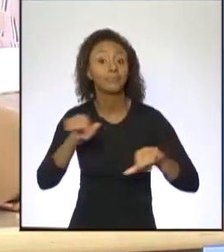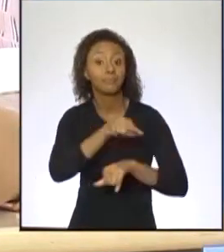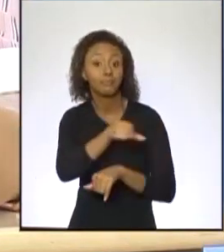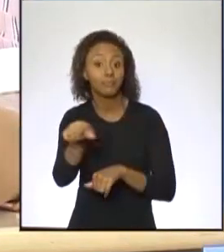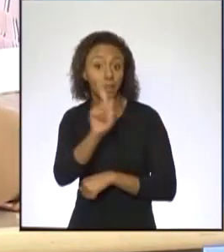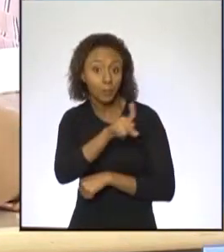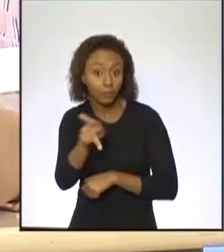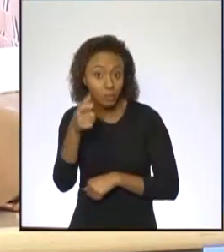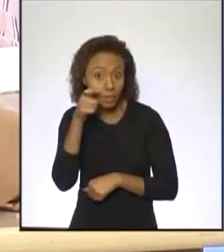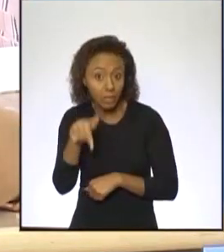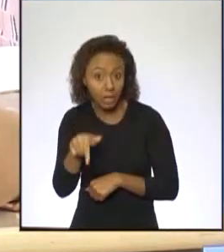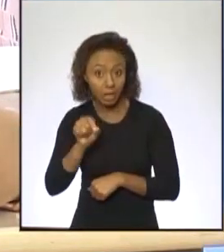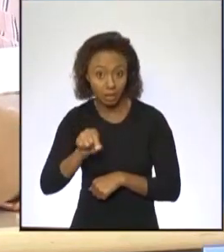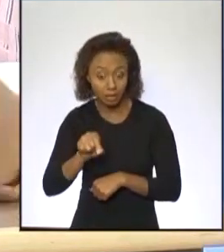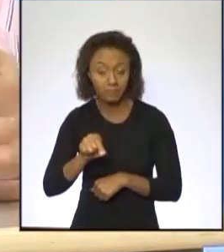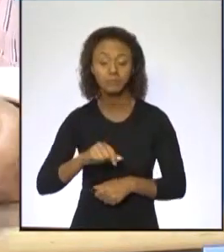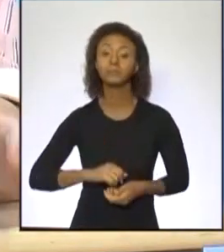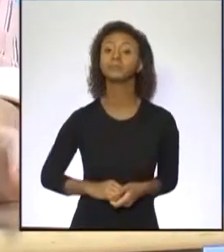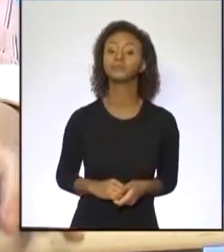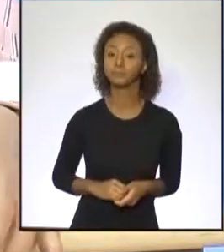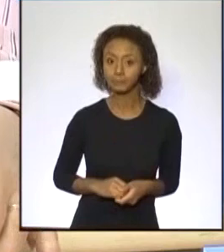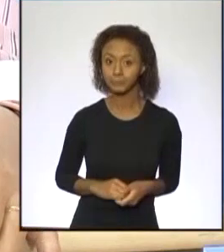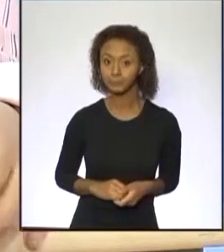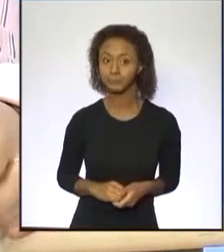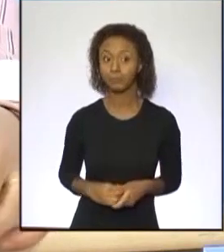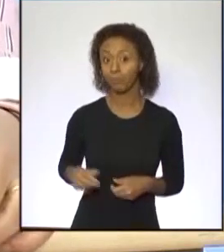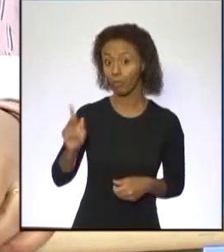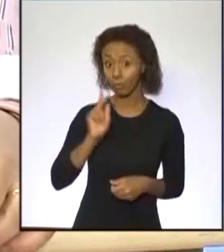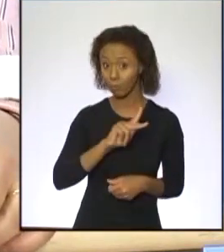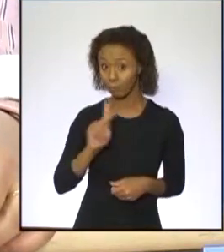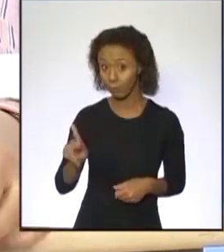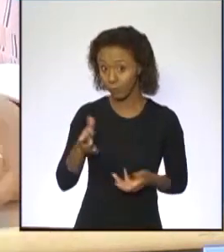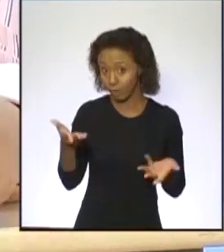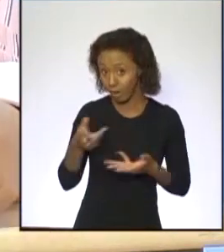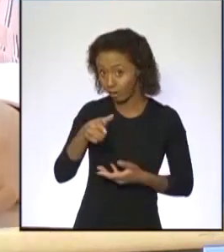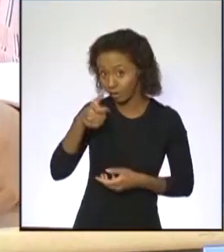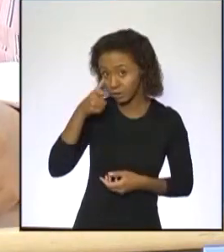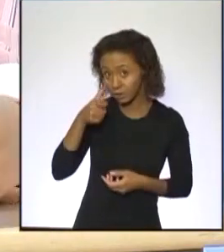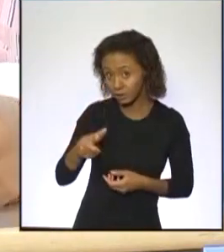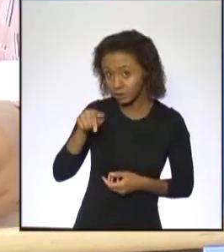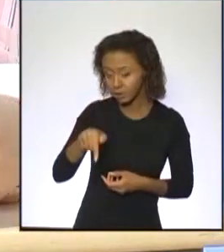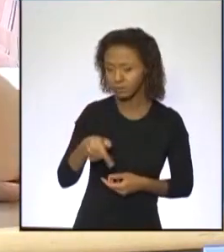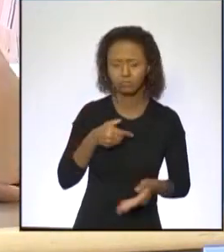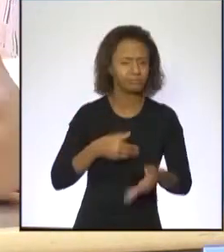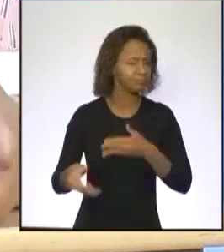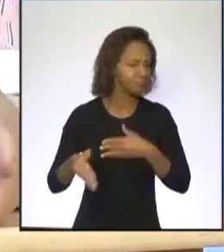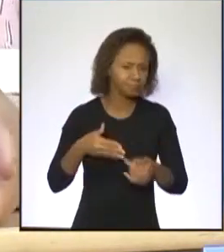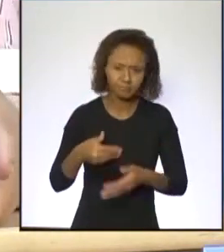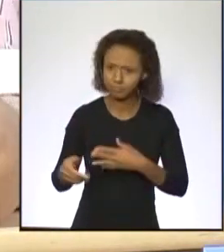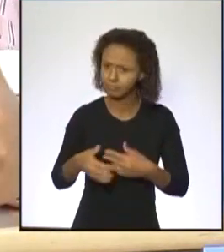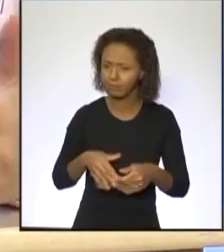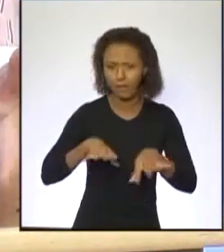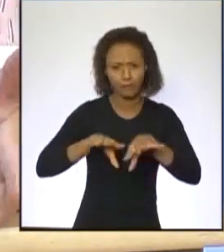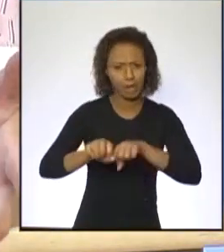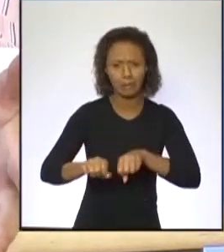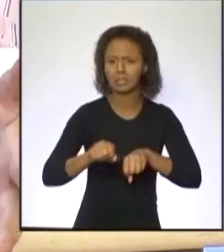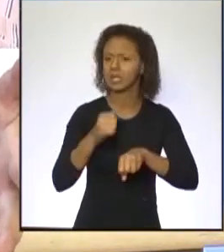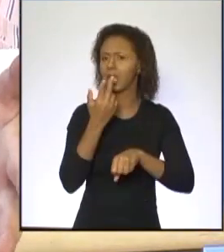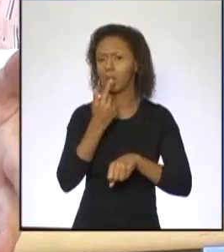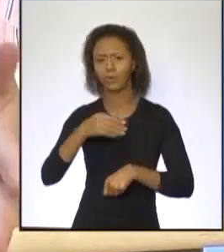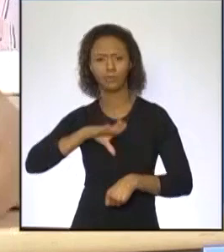professores que estão nos assistindo. Tá? Os professores que estiverem nos assistindo, independente de serem de qualquer formação,